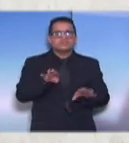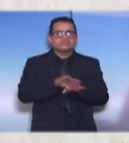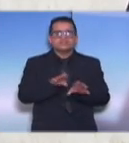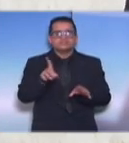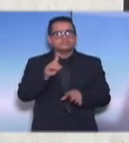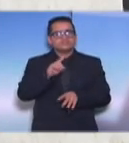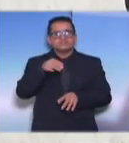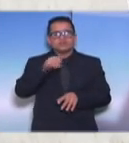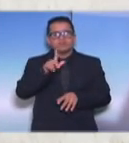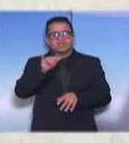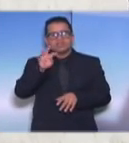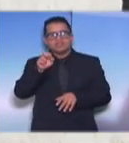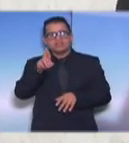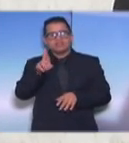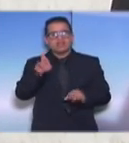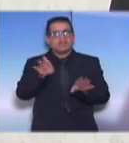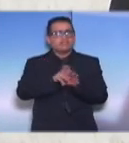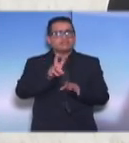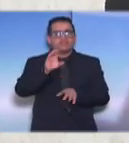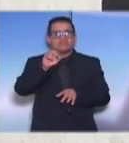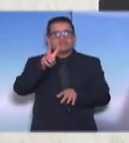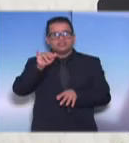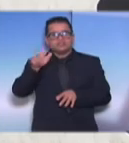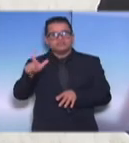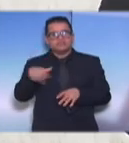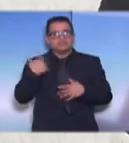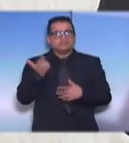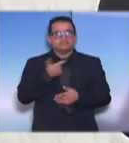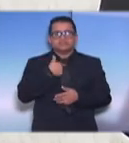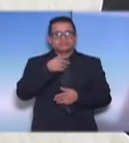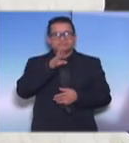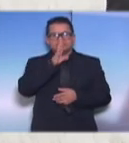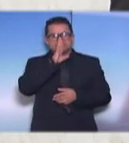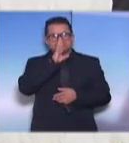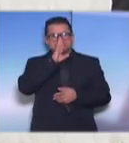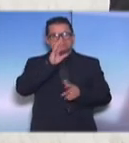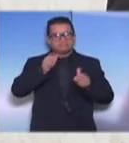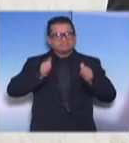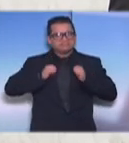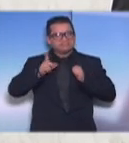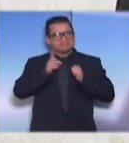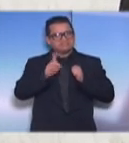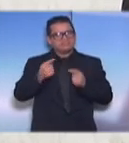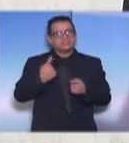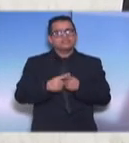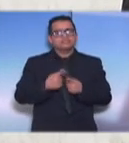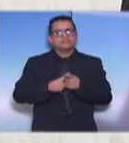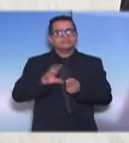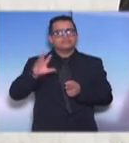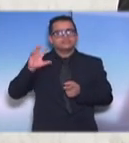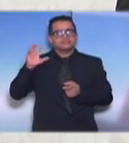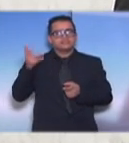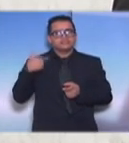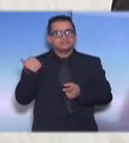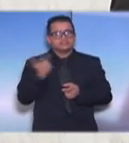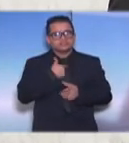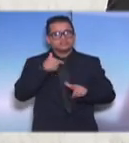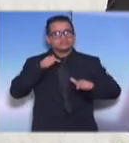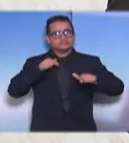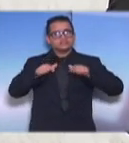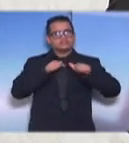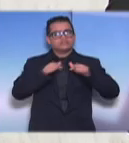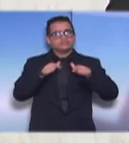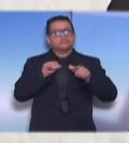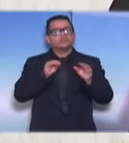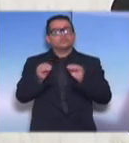polícia militar, nem a polícia civil. Nós não podemos ficar calados com esse tipo de atitude, porque o que devia estar acontecendo era nós aqui trabalharmos